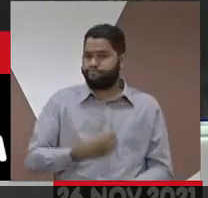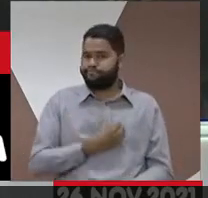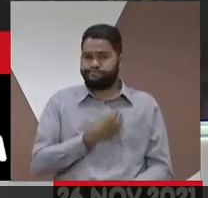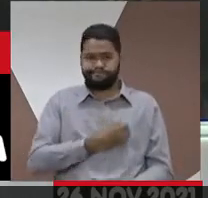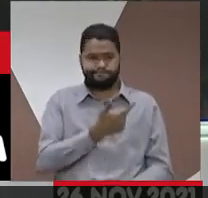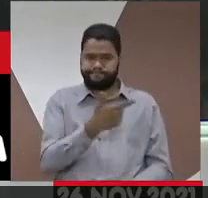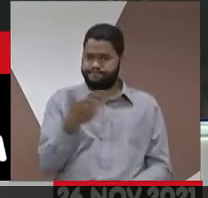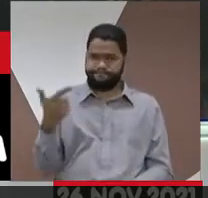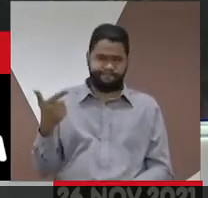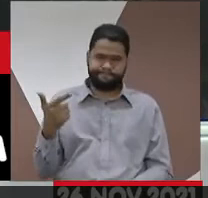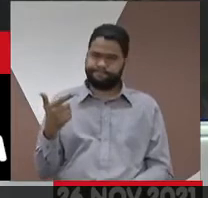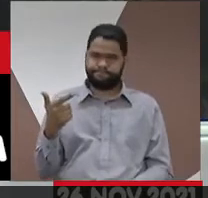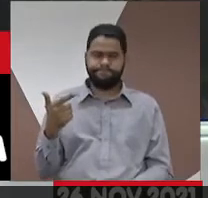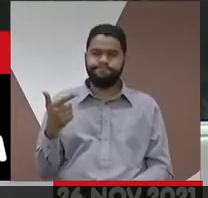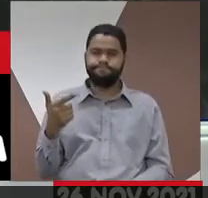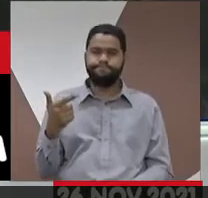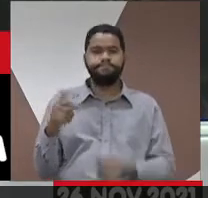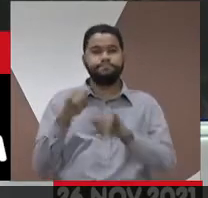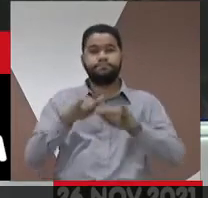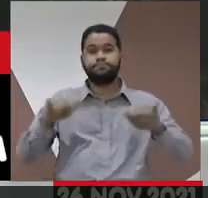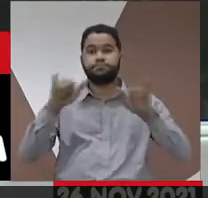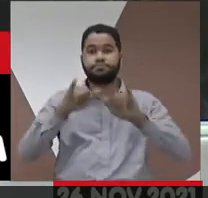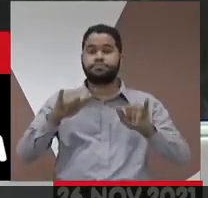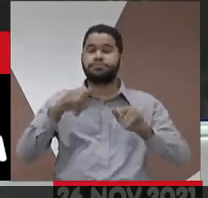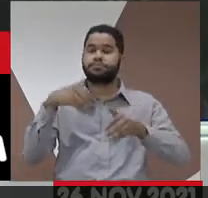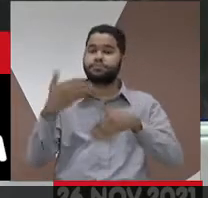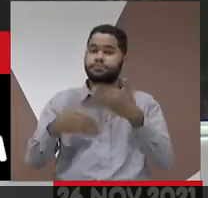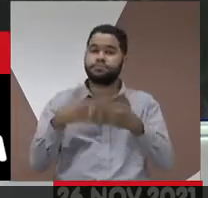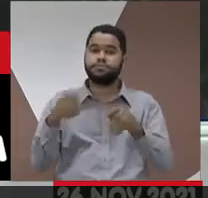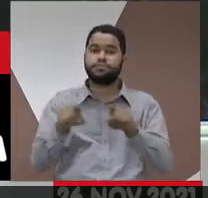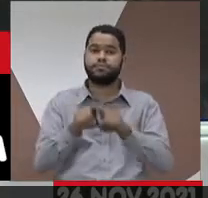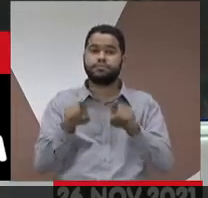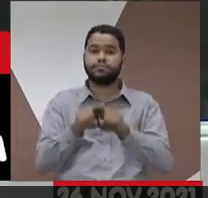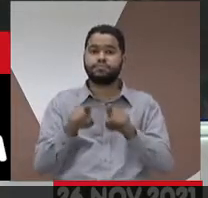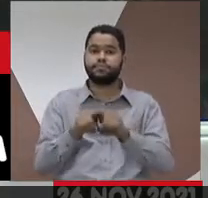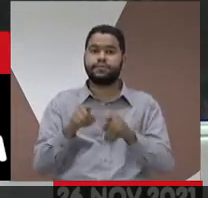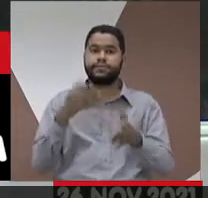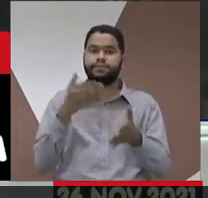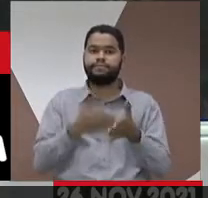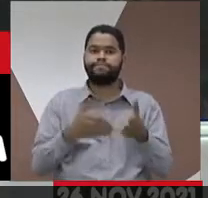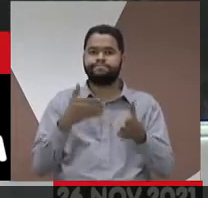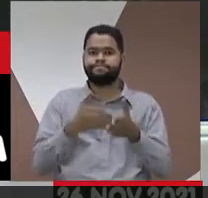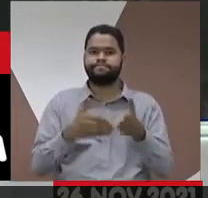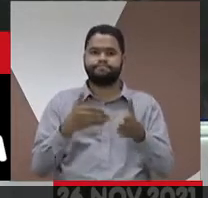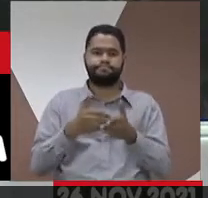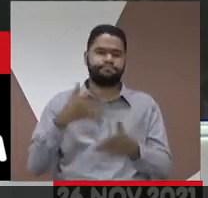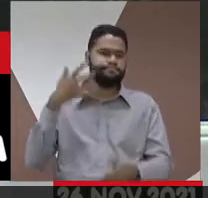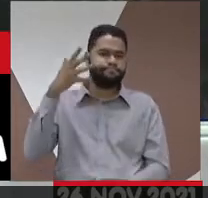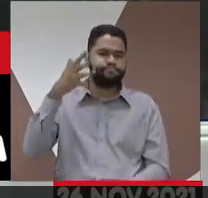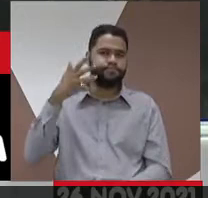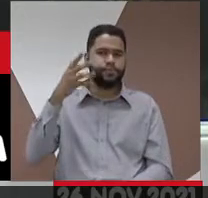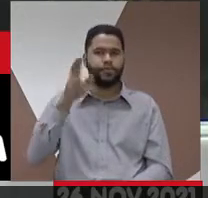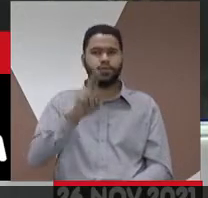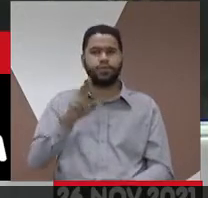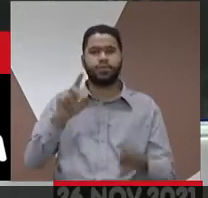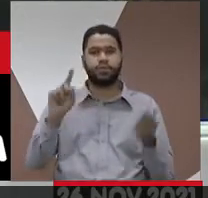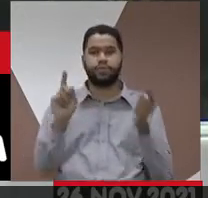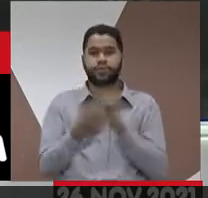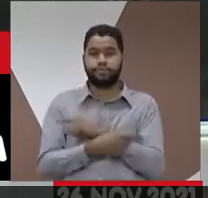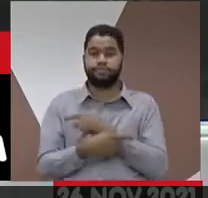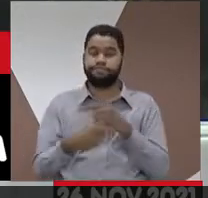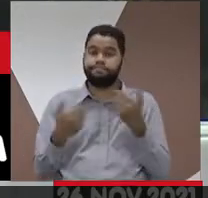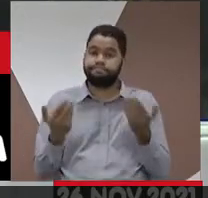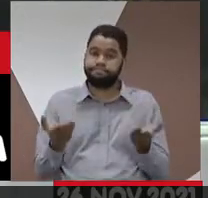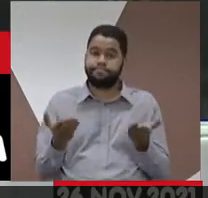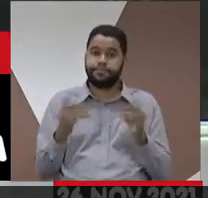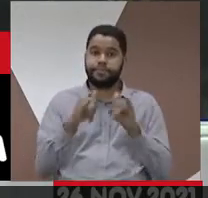não tiveram a divulgação dos seus processos e tiveram o impedimento da palavra do uso do contraditório. E, nesse sentido, eu